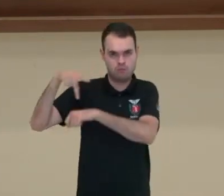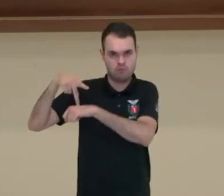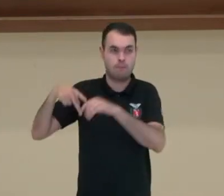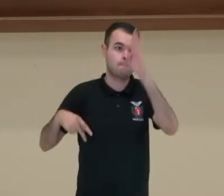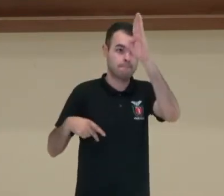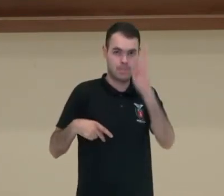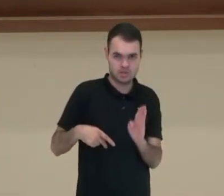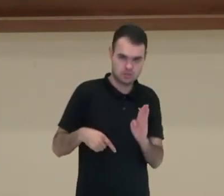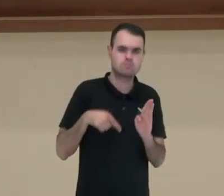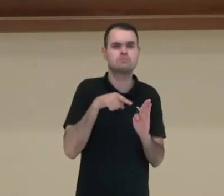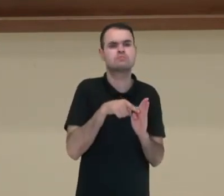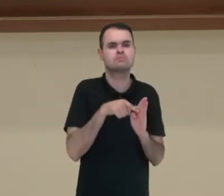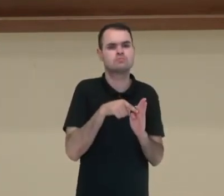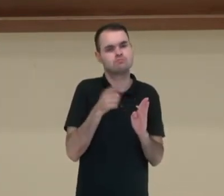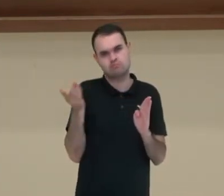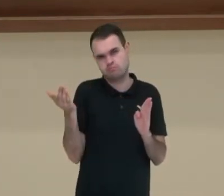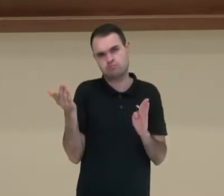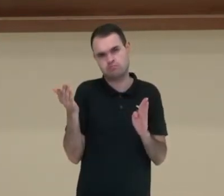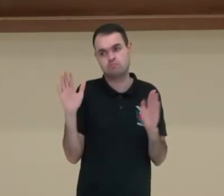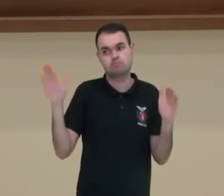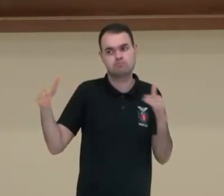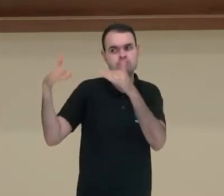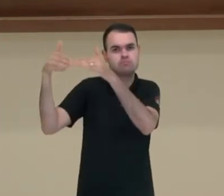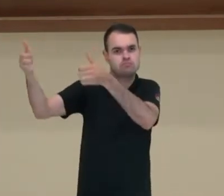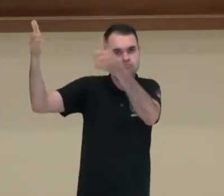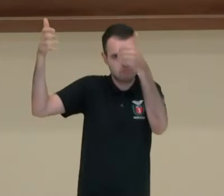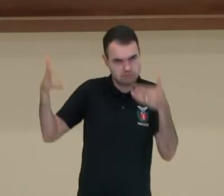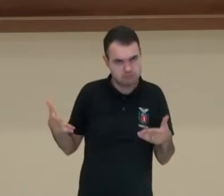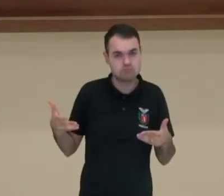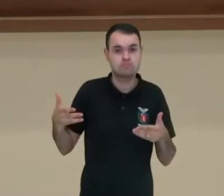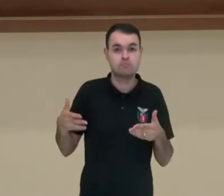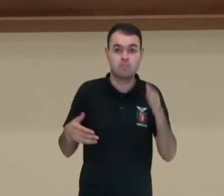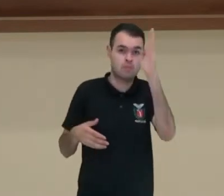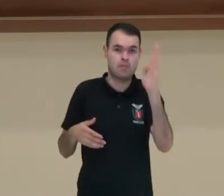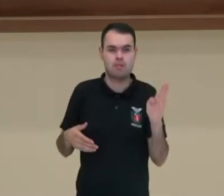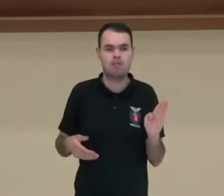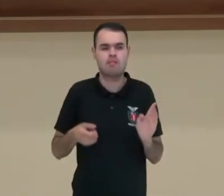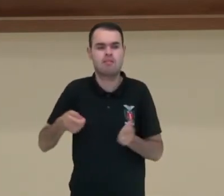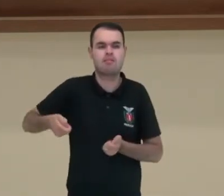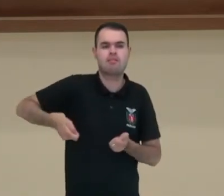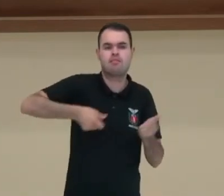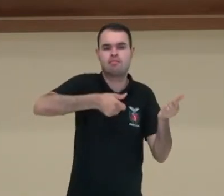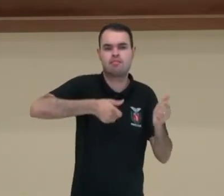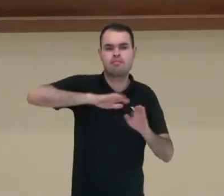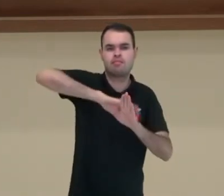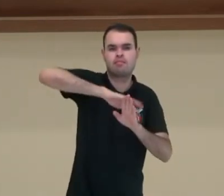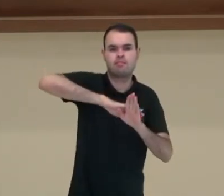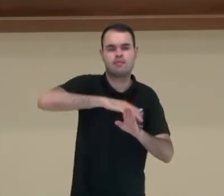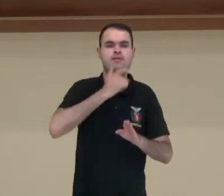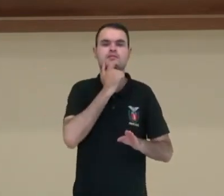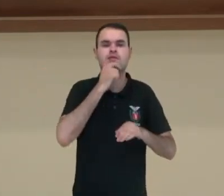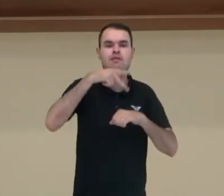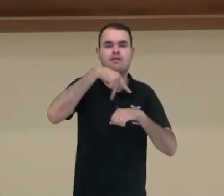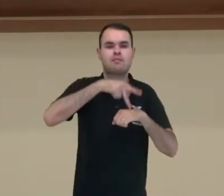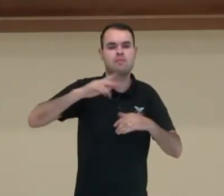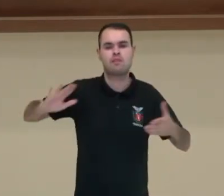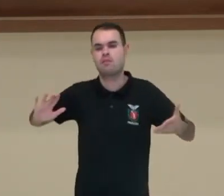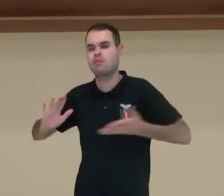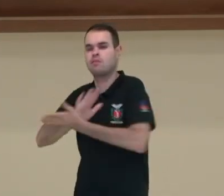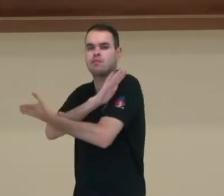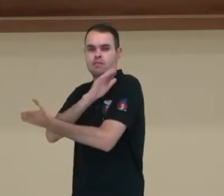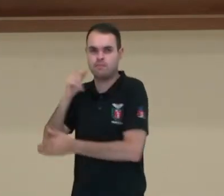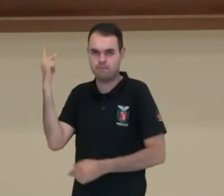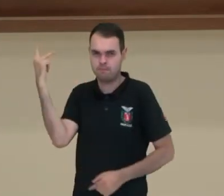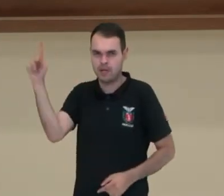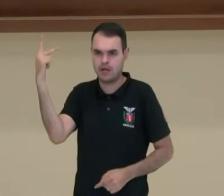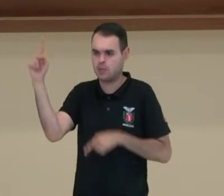Brasil foi, de acordo com o que ele tinha na época, tinha sido manipulado pela Inglaterra para destruir o